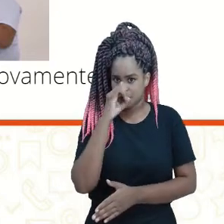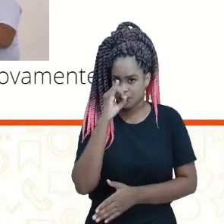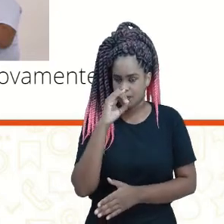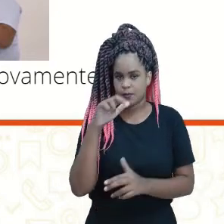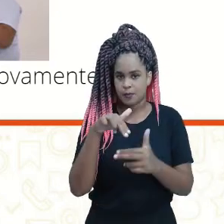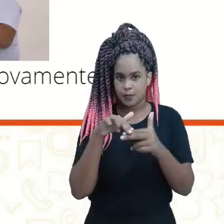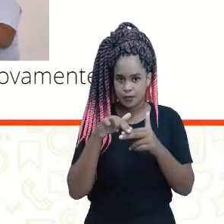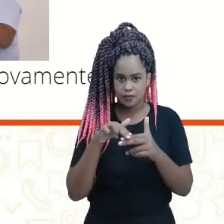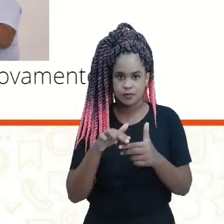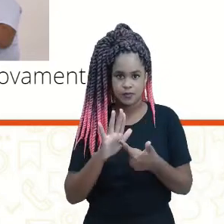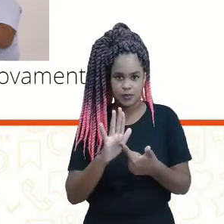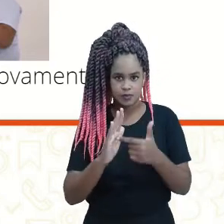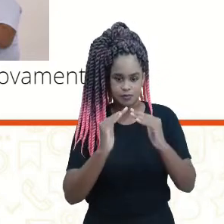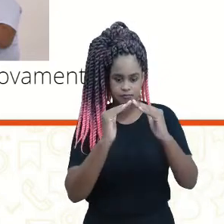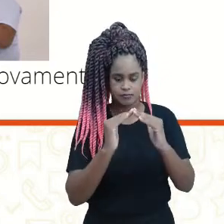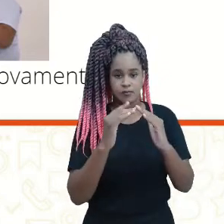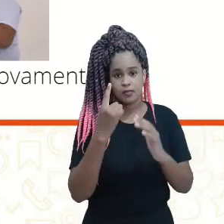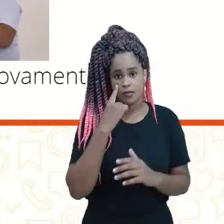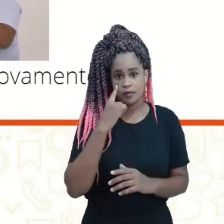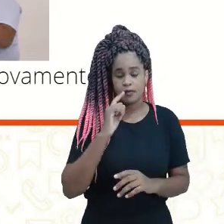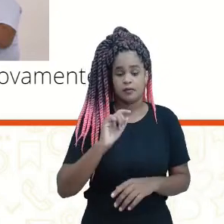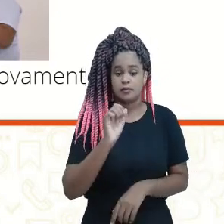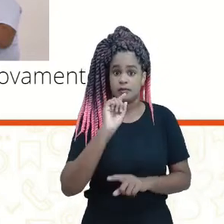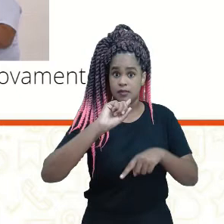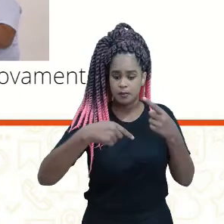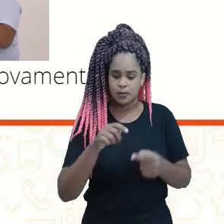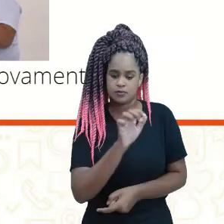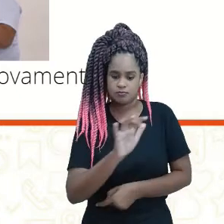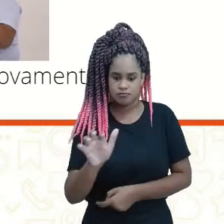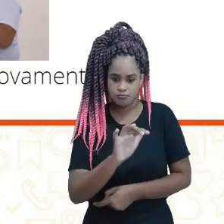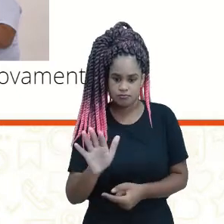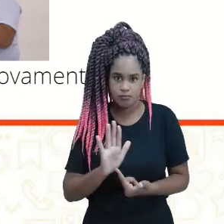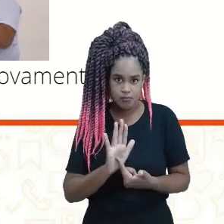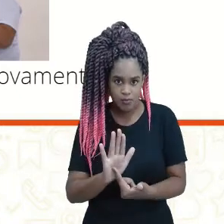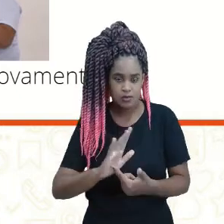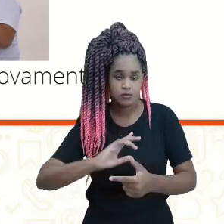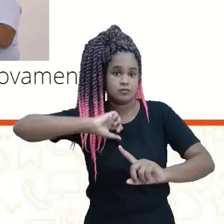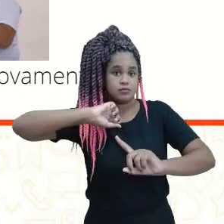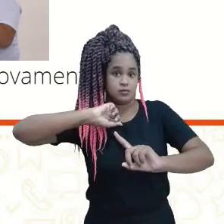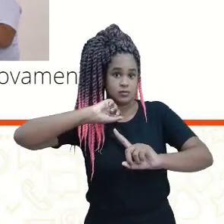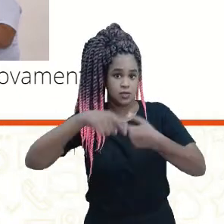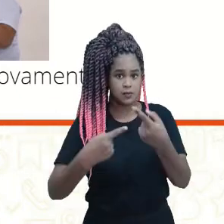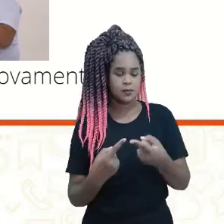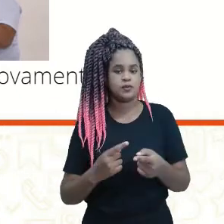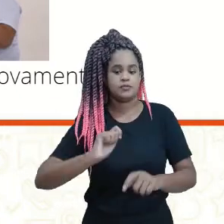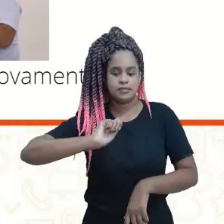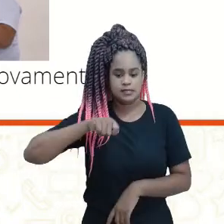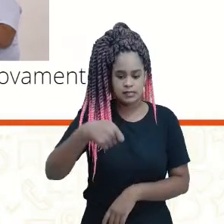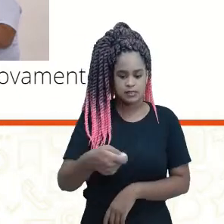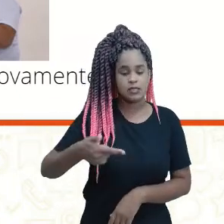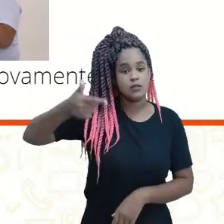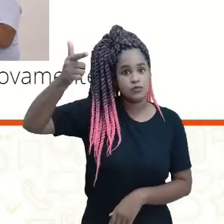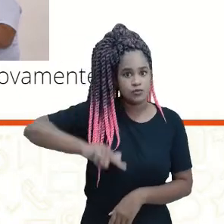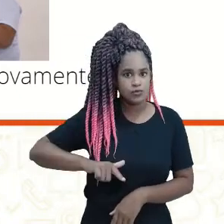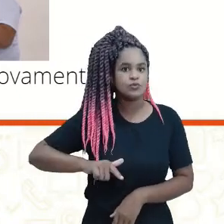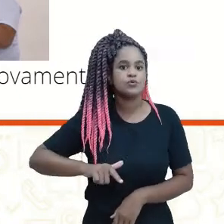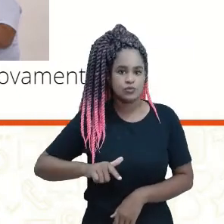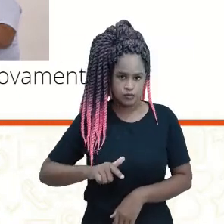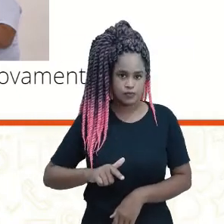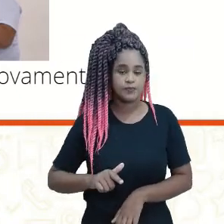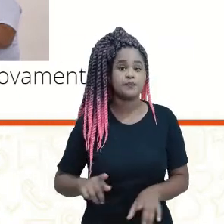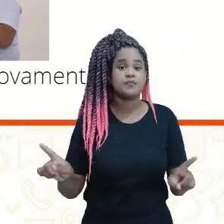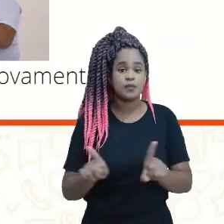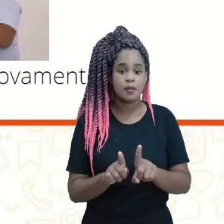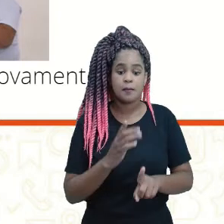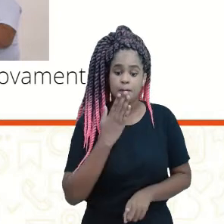imagem, faz-se a datilologia da palavra e, posteriormente, a sinalização novamente. E pede